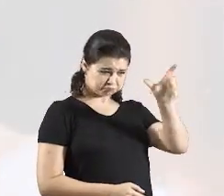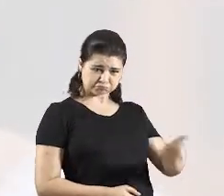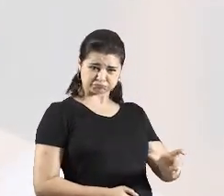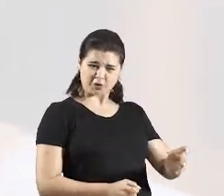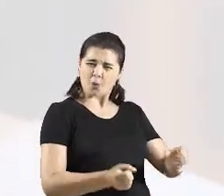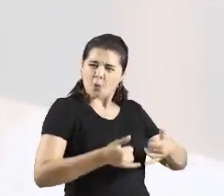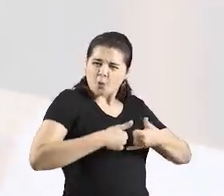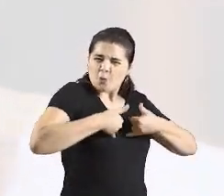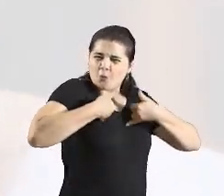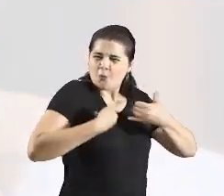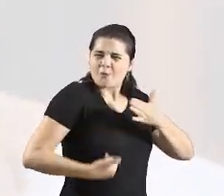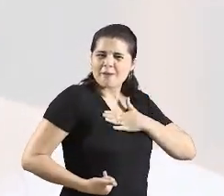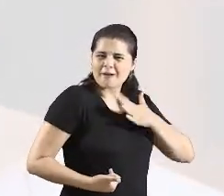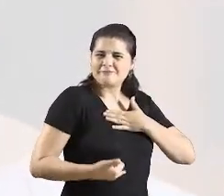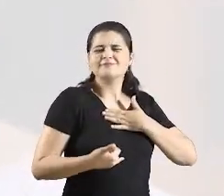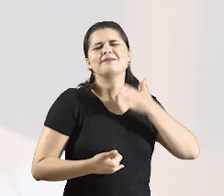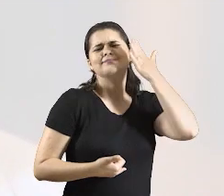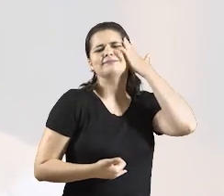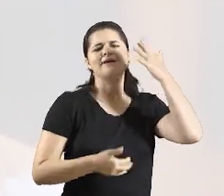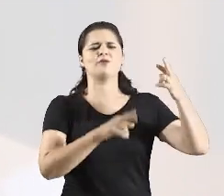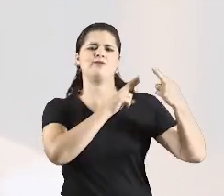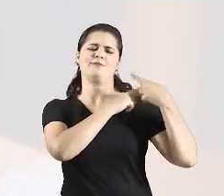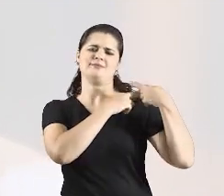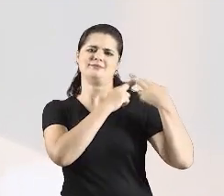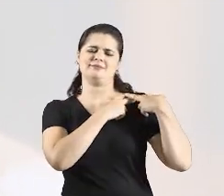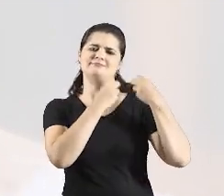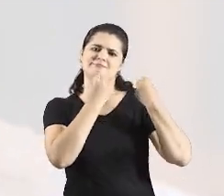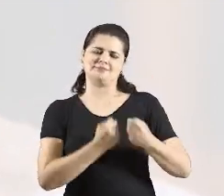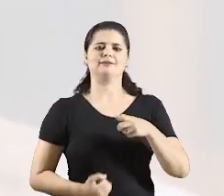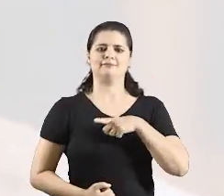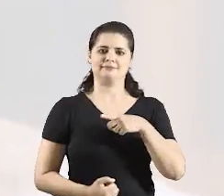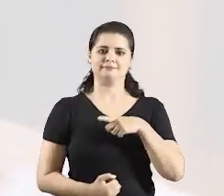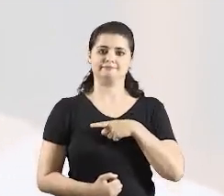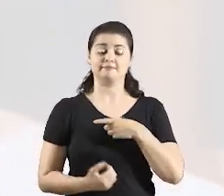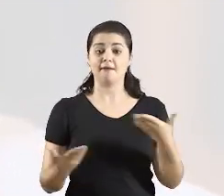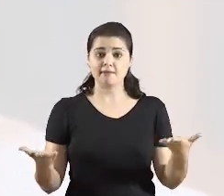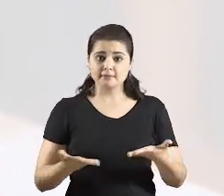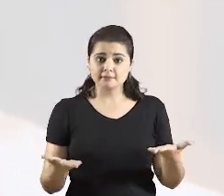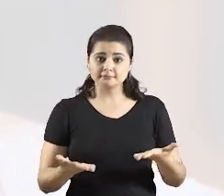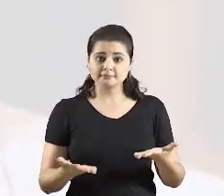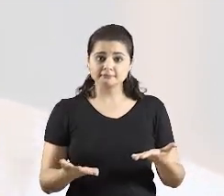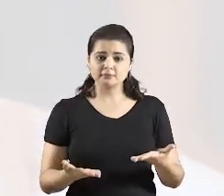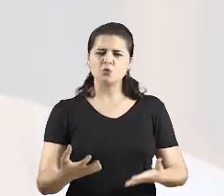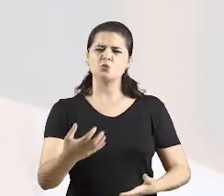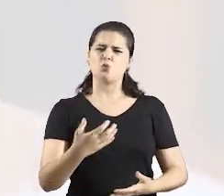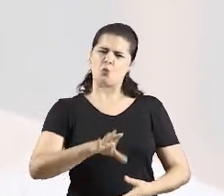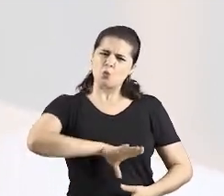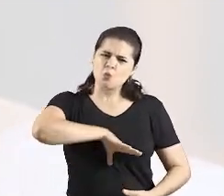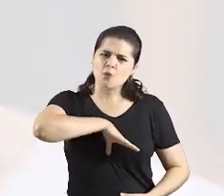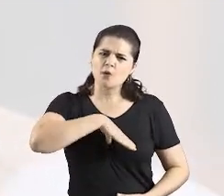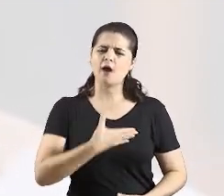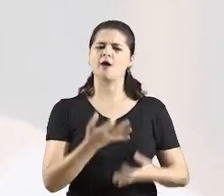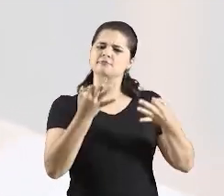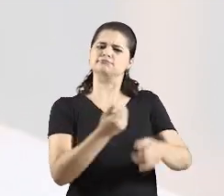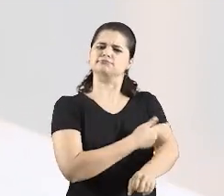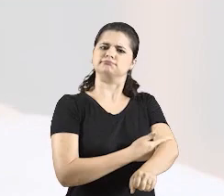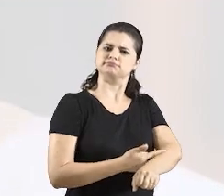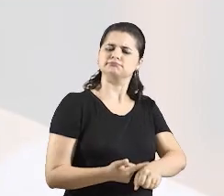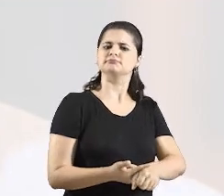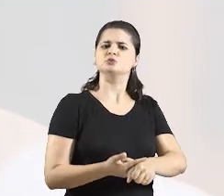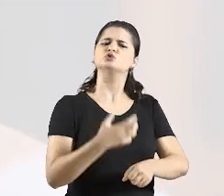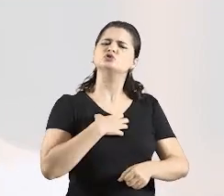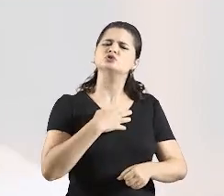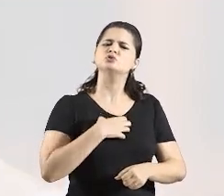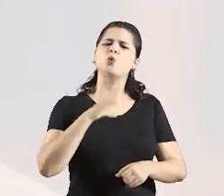e consciência da enorme responsabilidade que isso traz. E agora, eu quero levar a coragem, a honestidade e